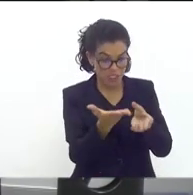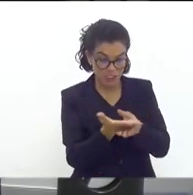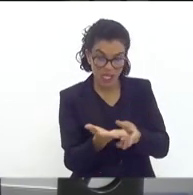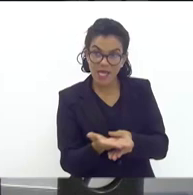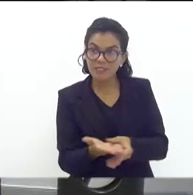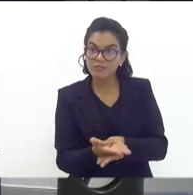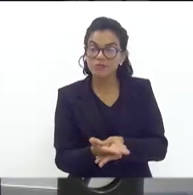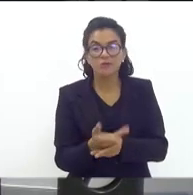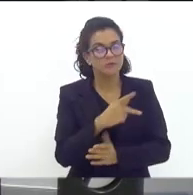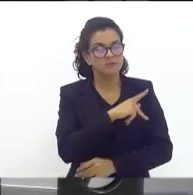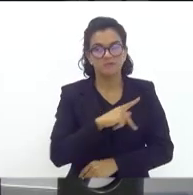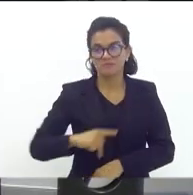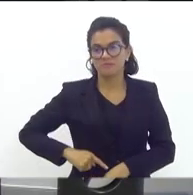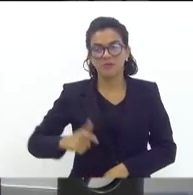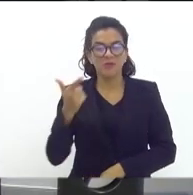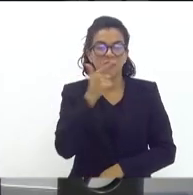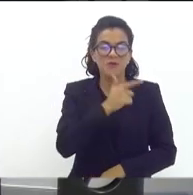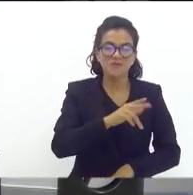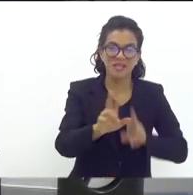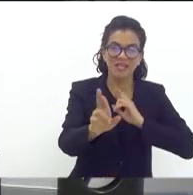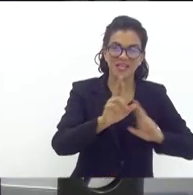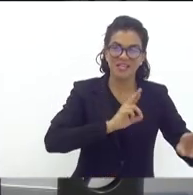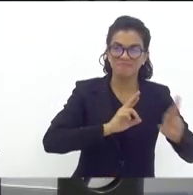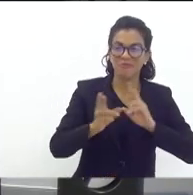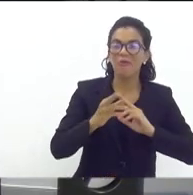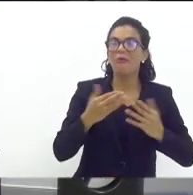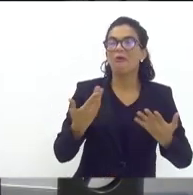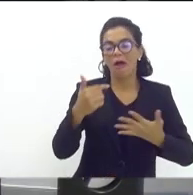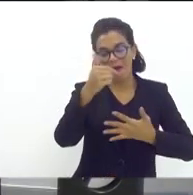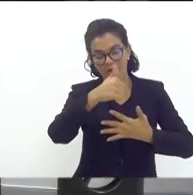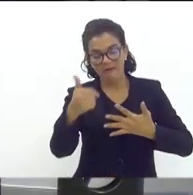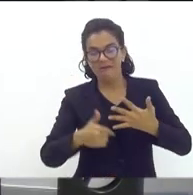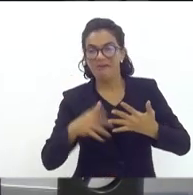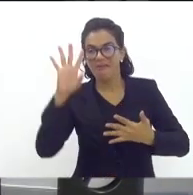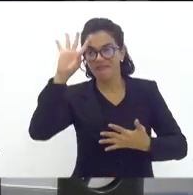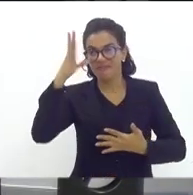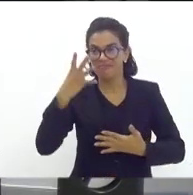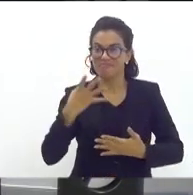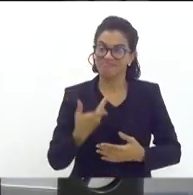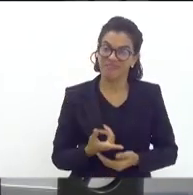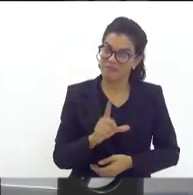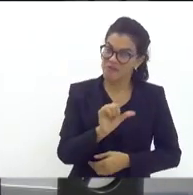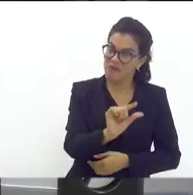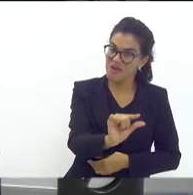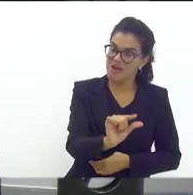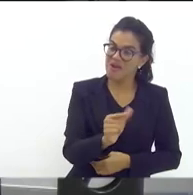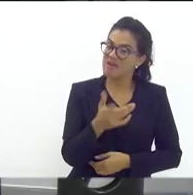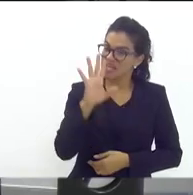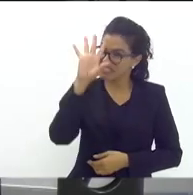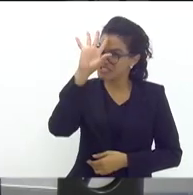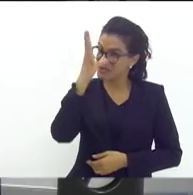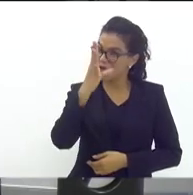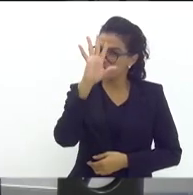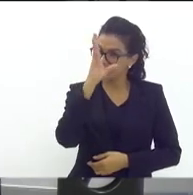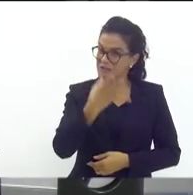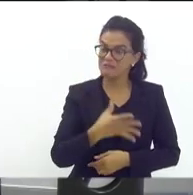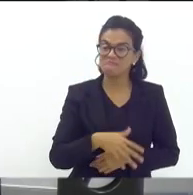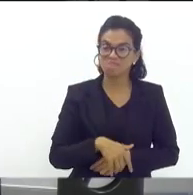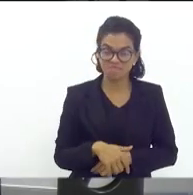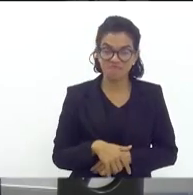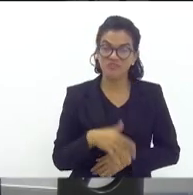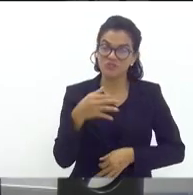o presidente não consegue dizer quais foram solucionados a taxa é muito baixa presidente de solução e